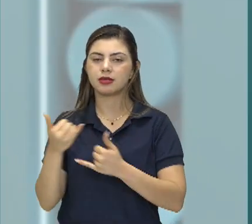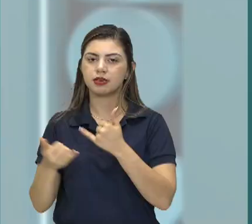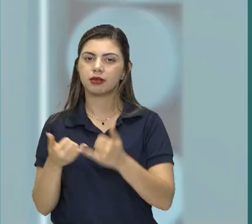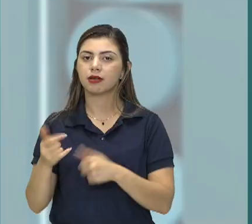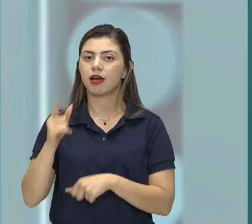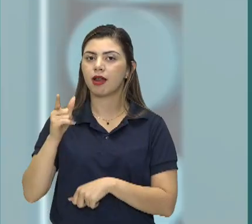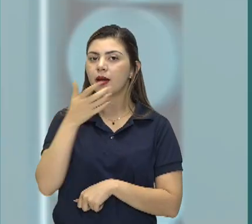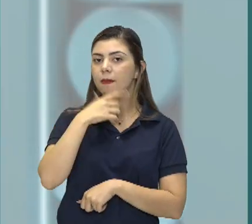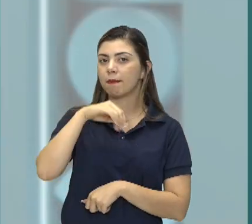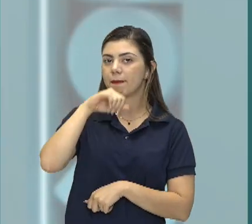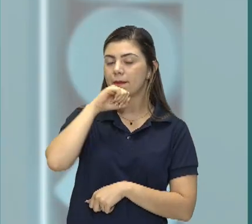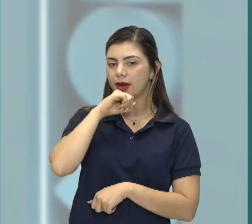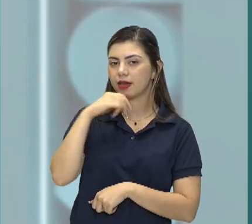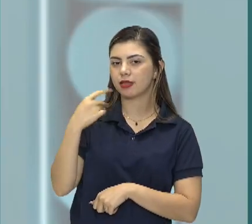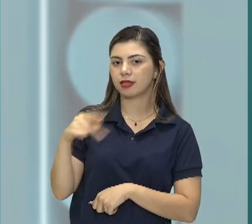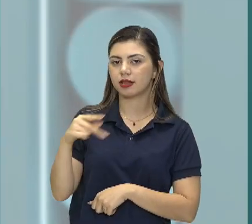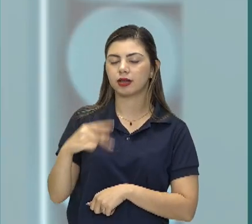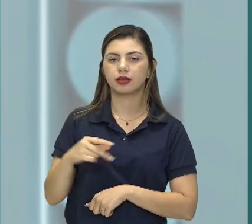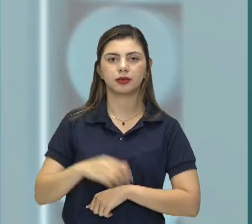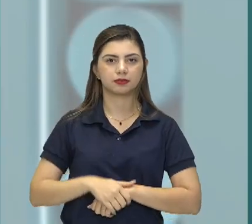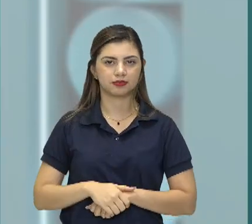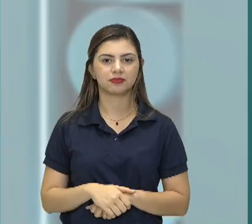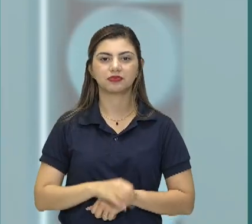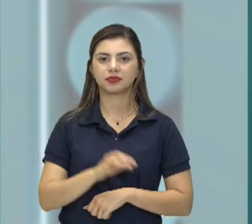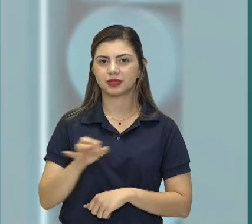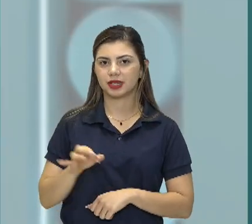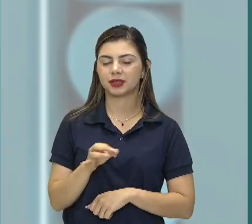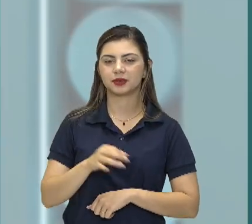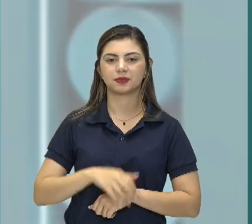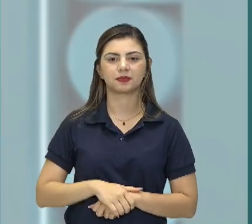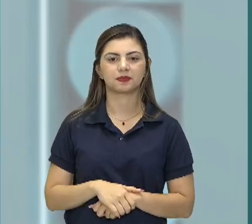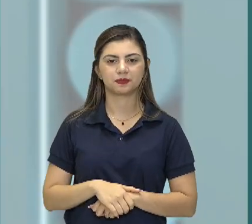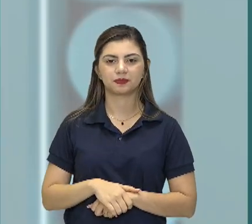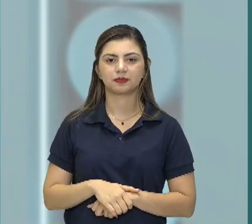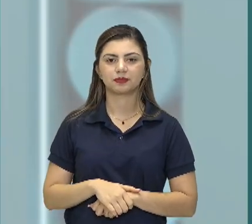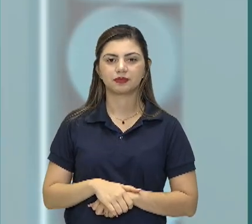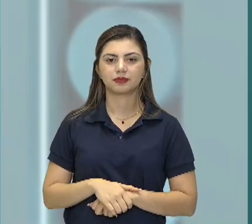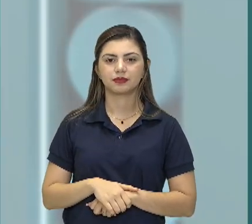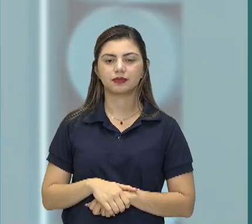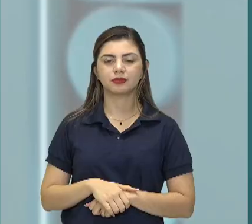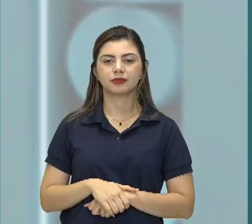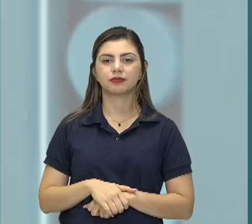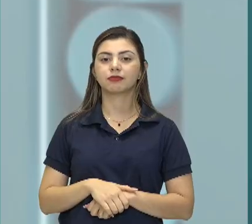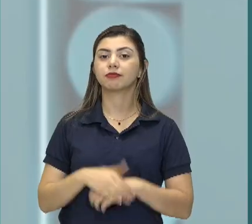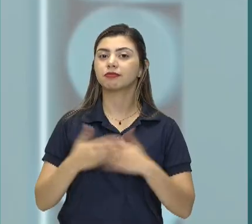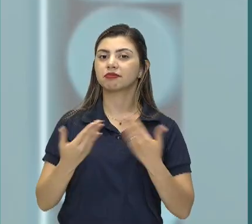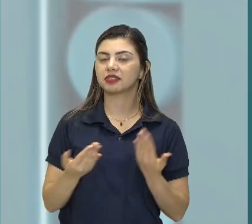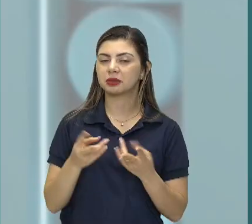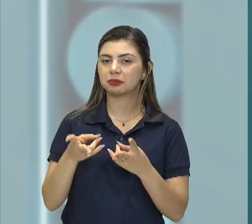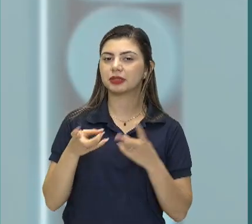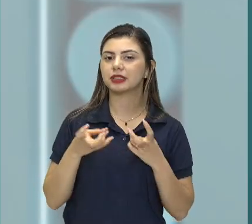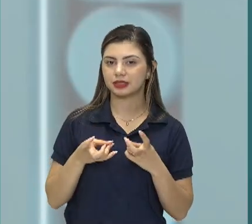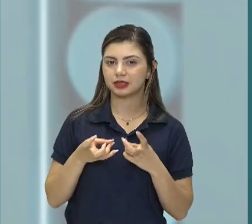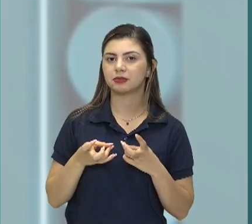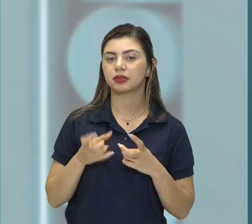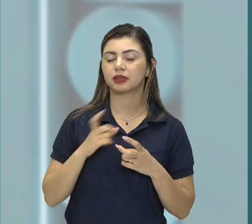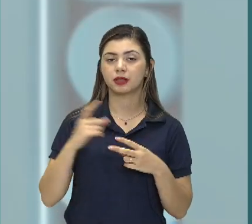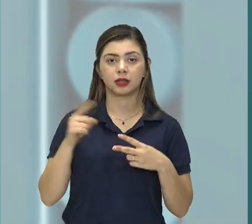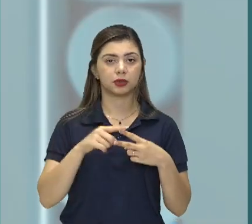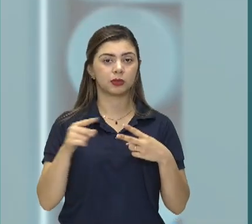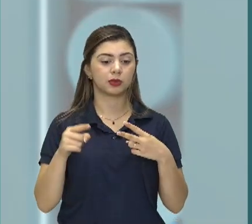seu progenitor nas partidas de dominó, né? No trecho, então, temos aí essas